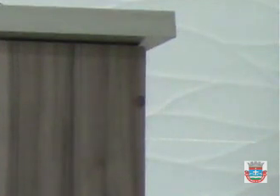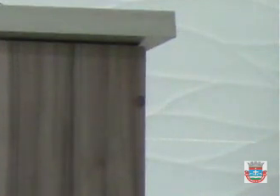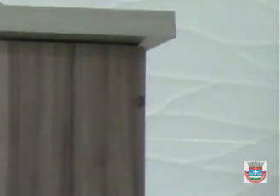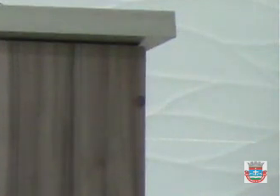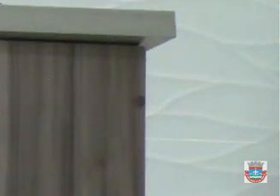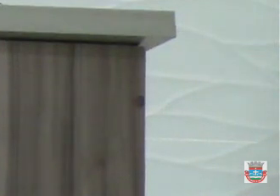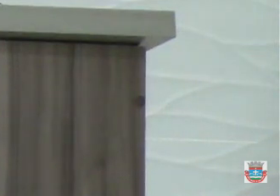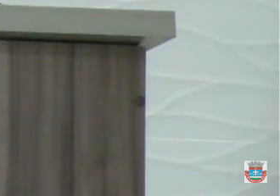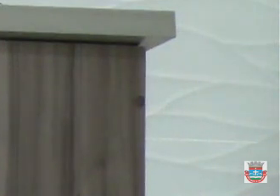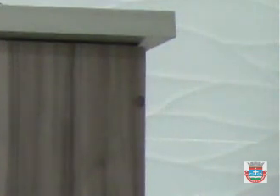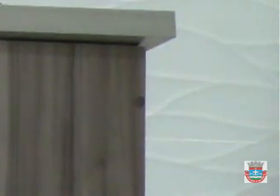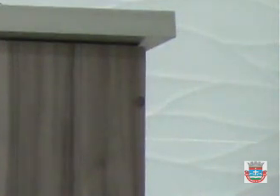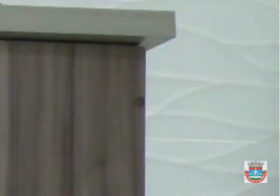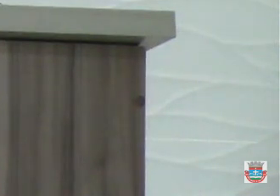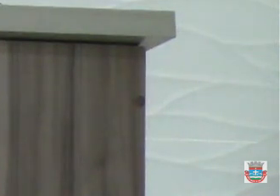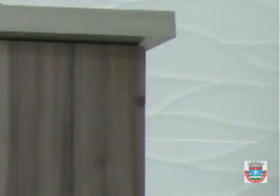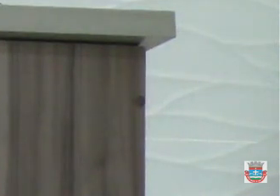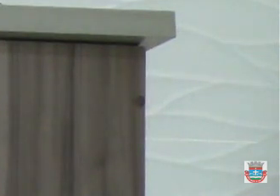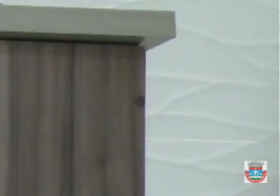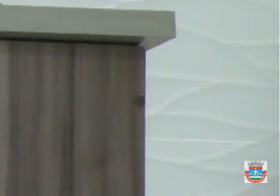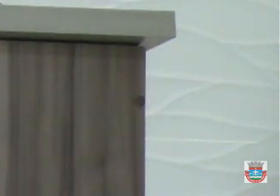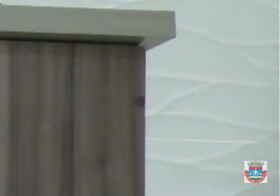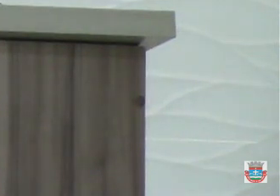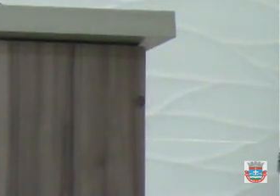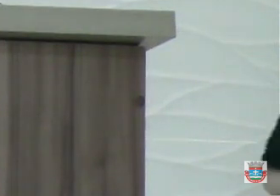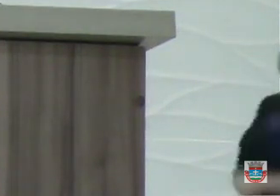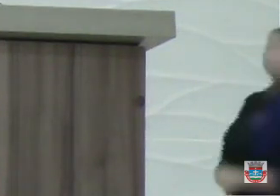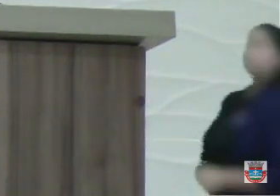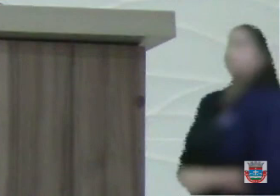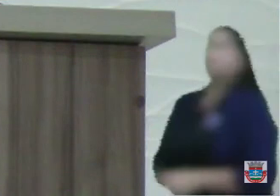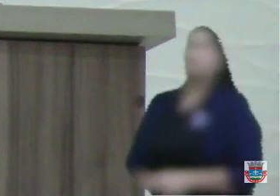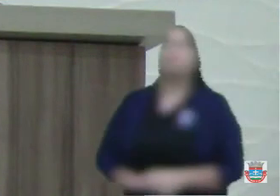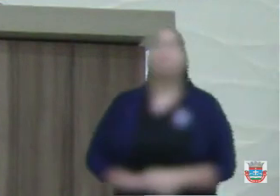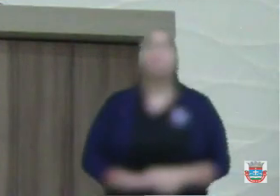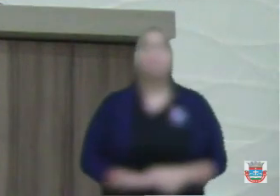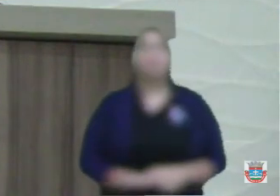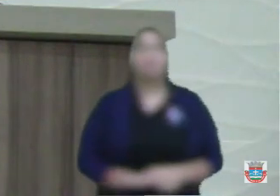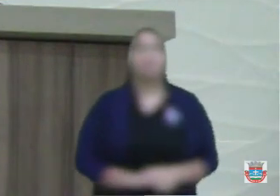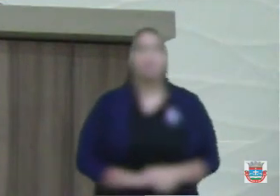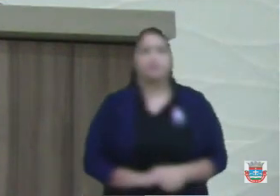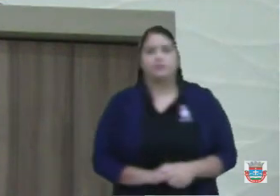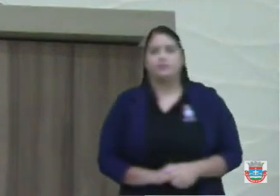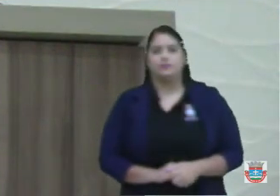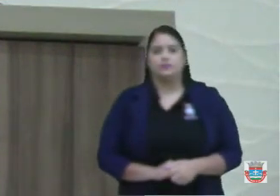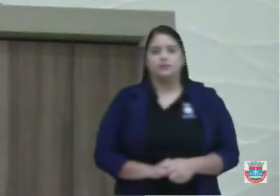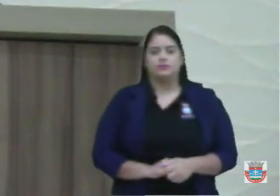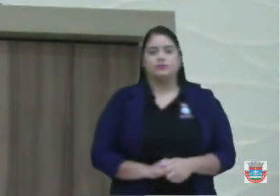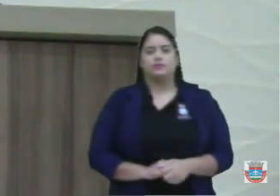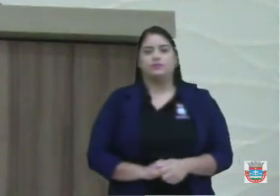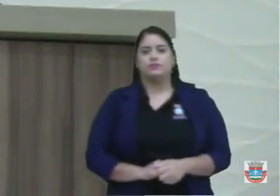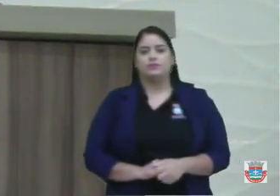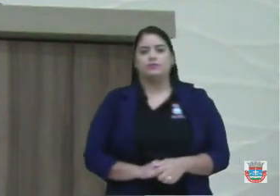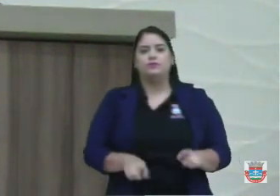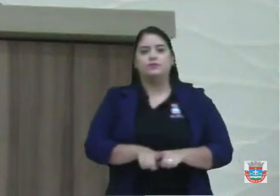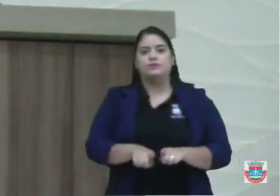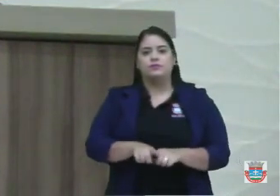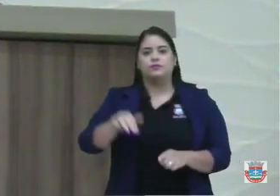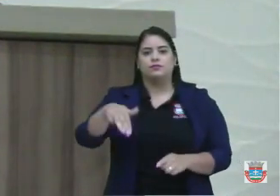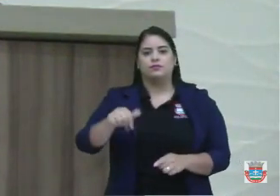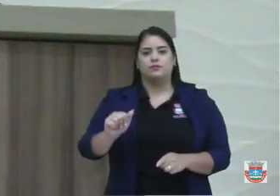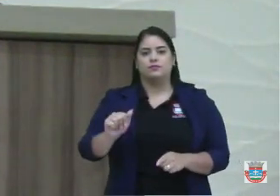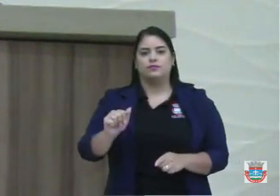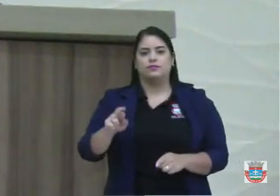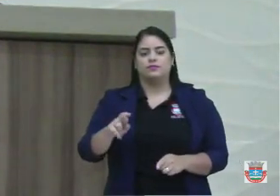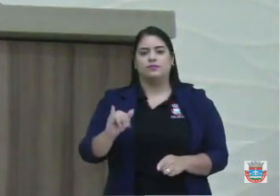é a menina Carol, que faltou, e também o voto de pesar pelo falecimento de Marinês da Rua